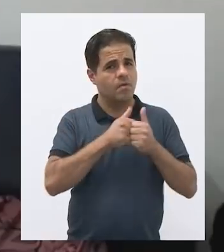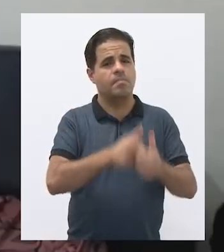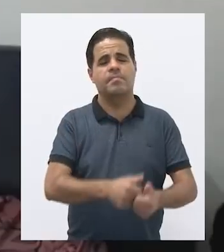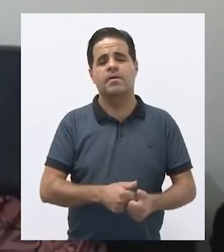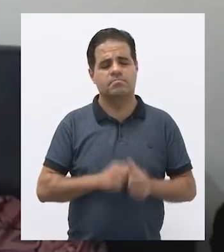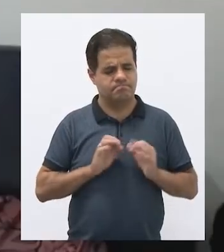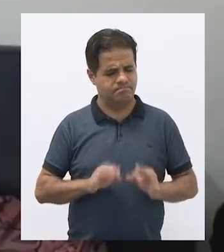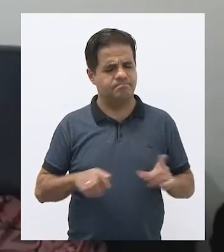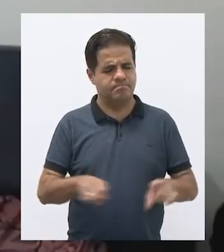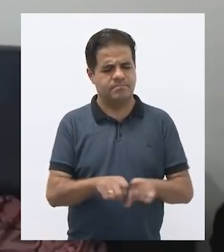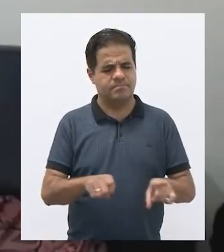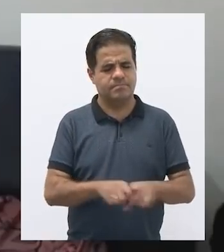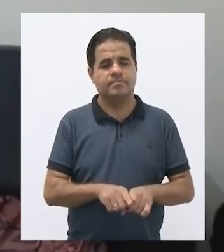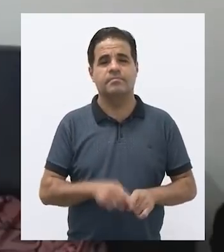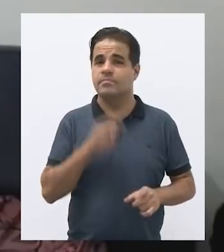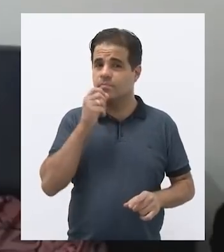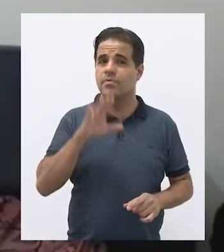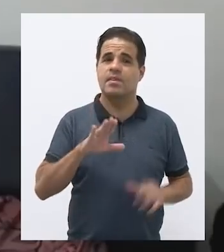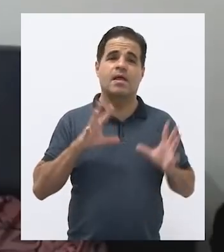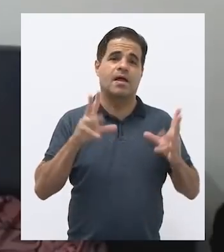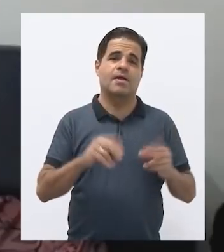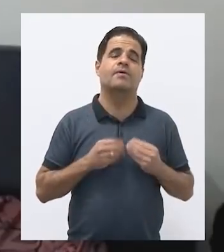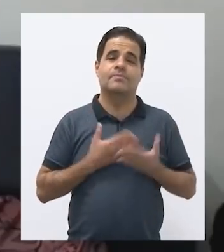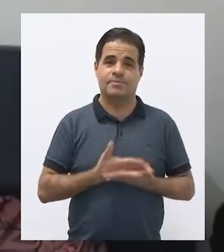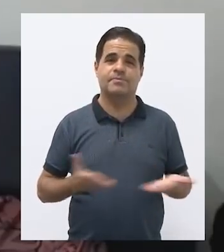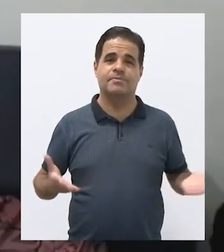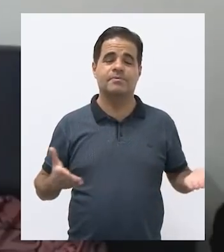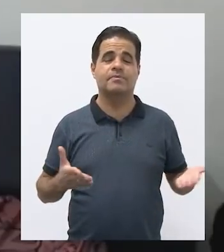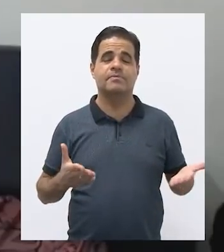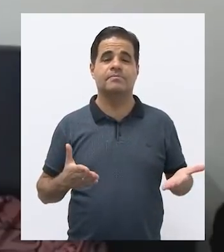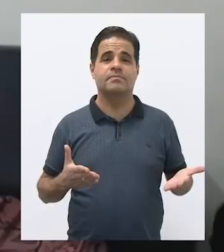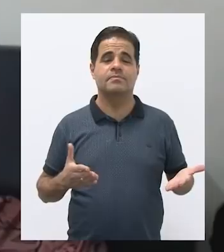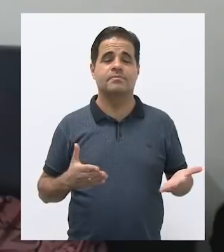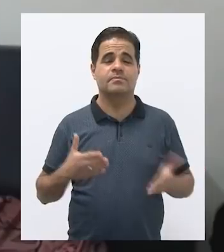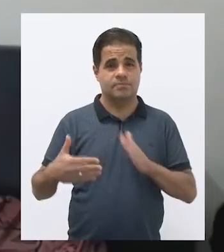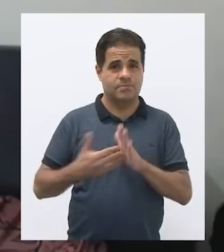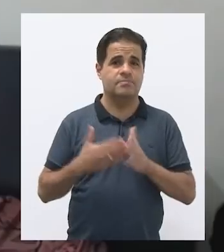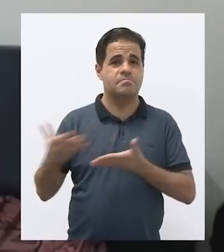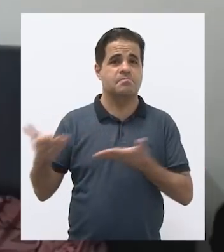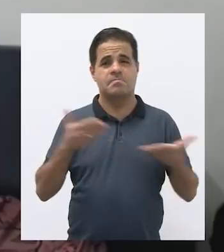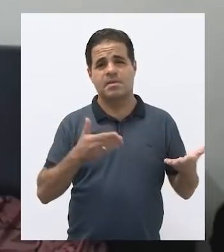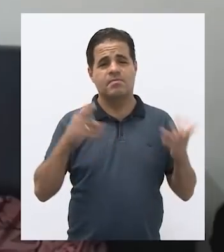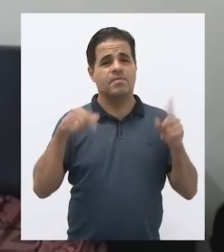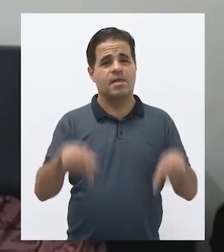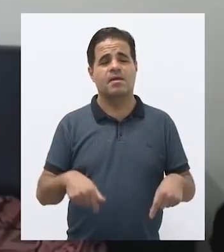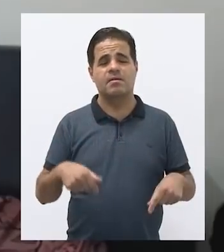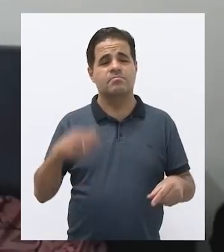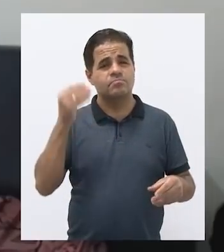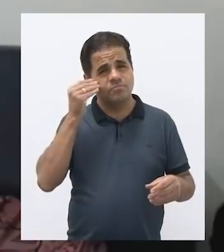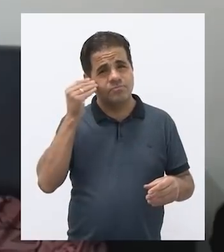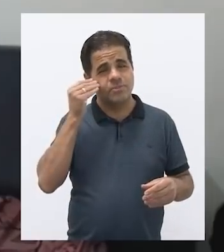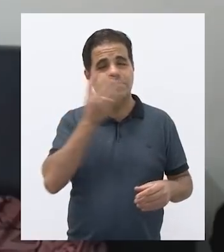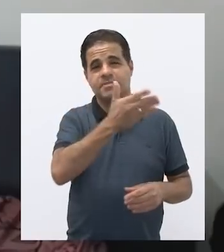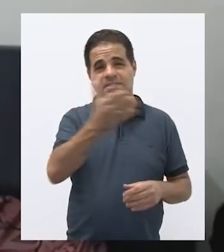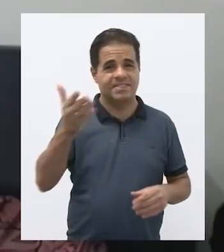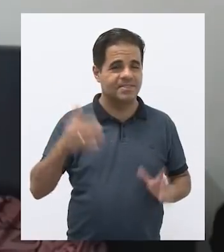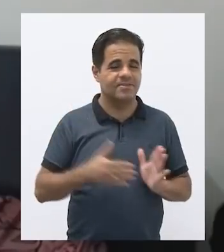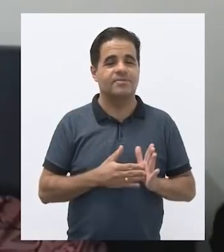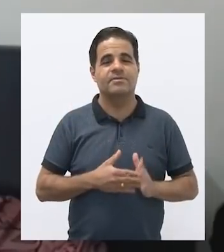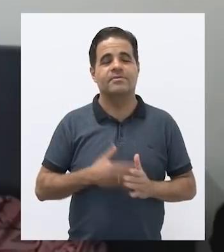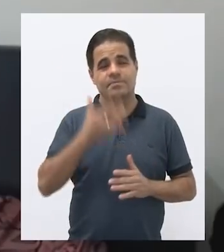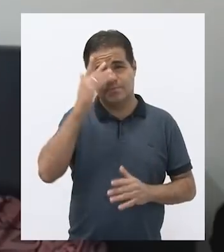está. Boa tarde a todos, né? Todos sejam bem-vindos aqui. Um beijo também a todos os